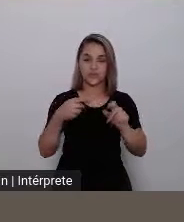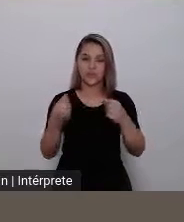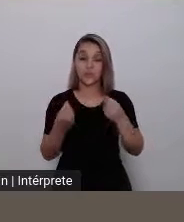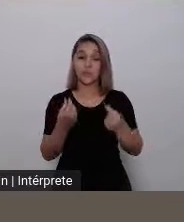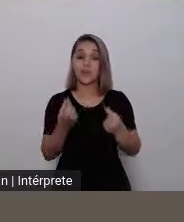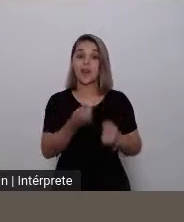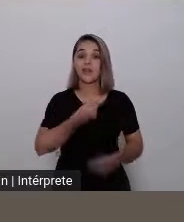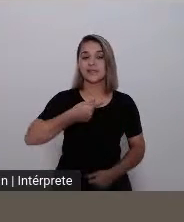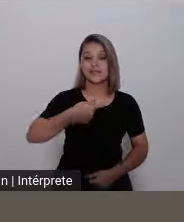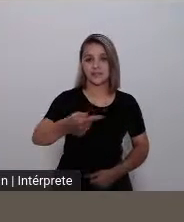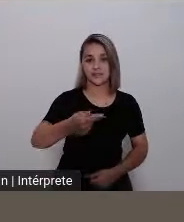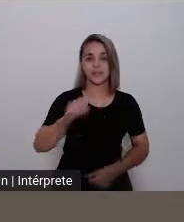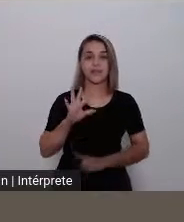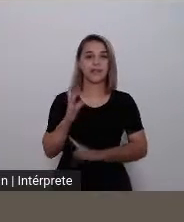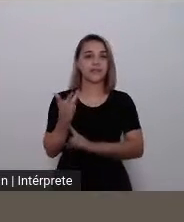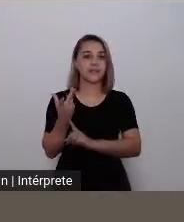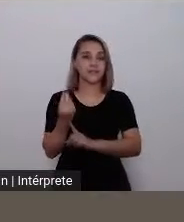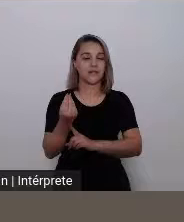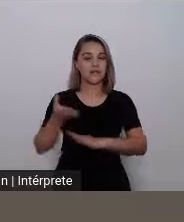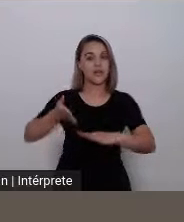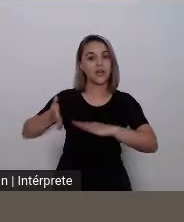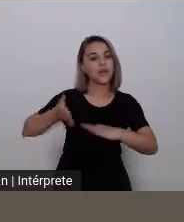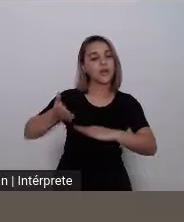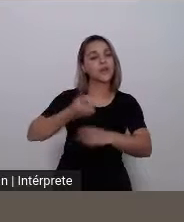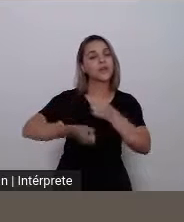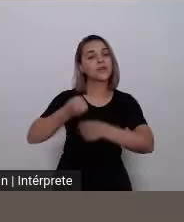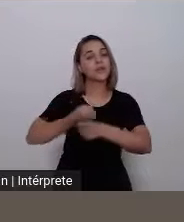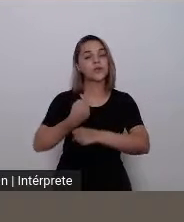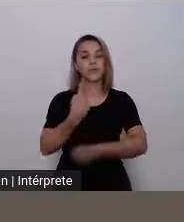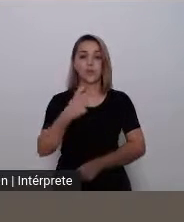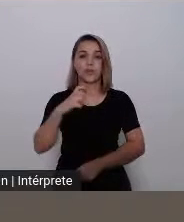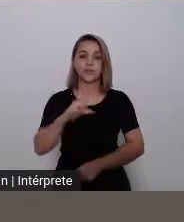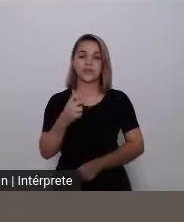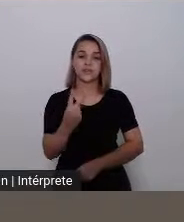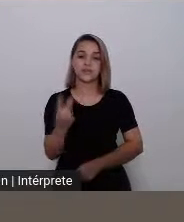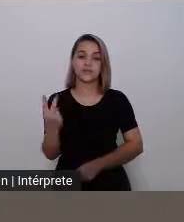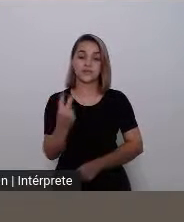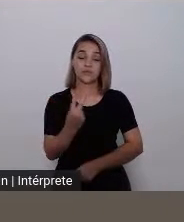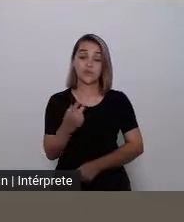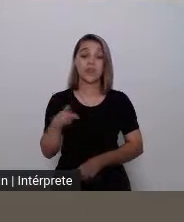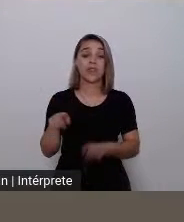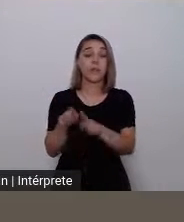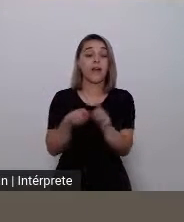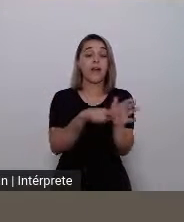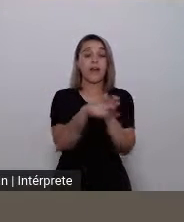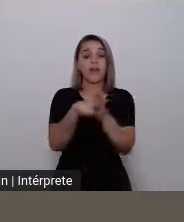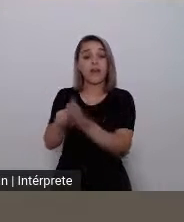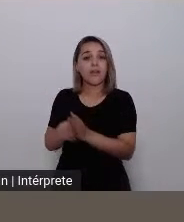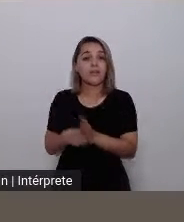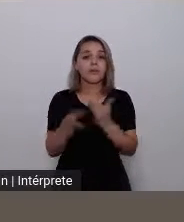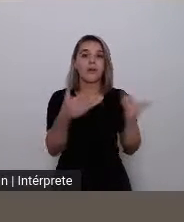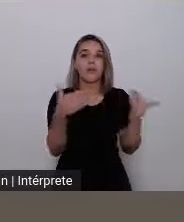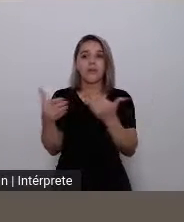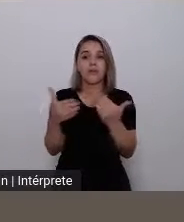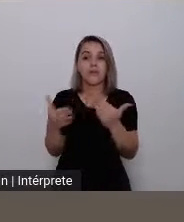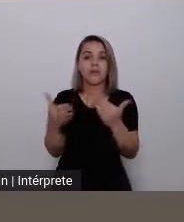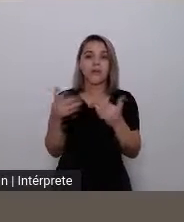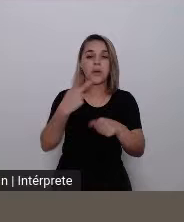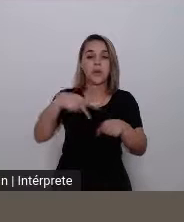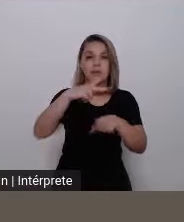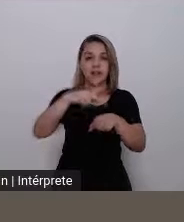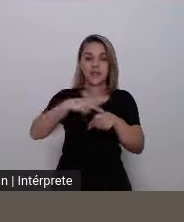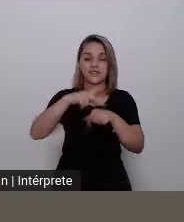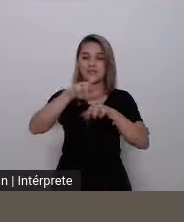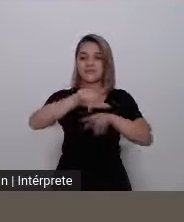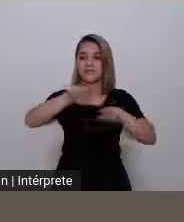de 1922, contextualizando historicamente e examinando outras manifestações similares em diversas partes do país. Ele é